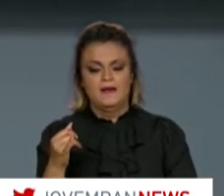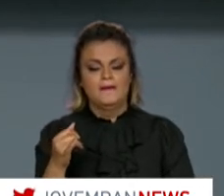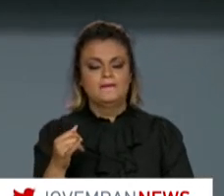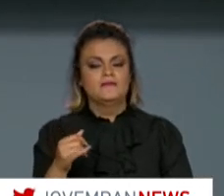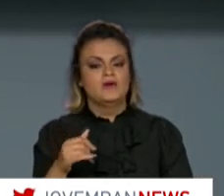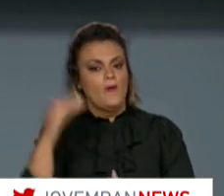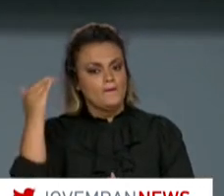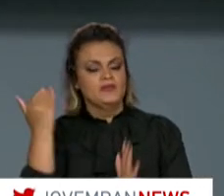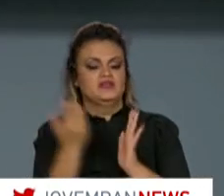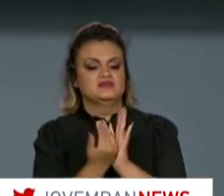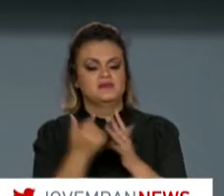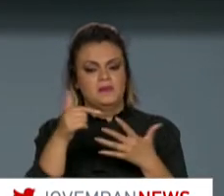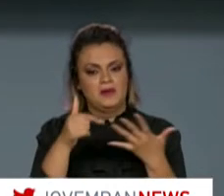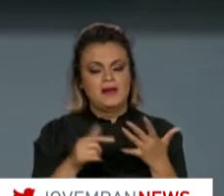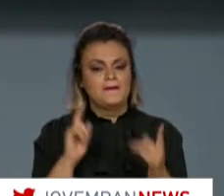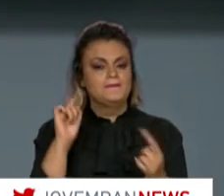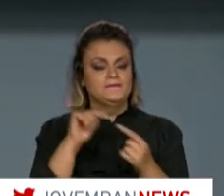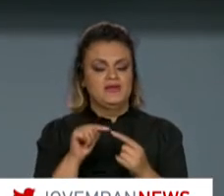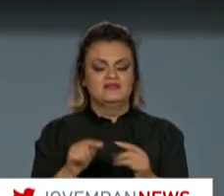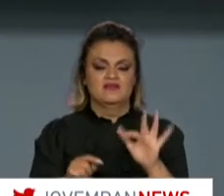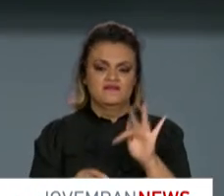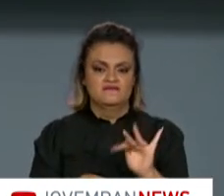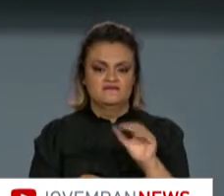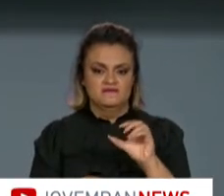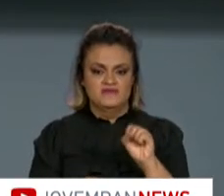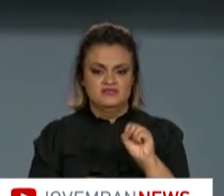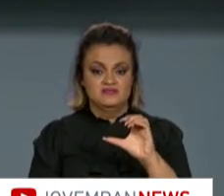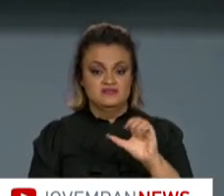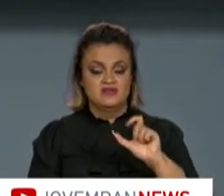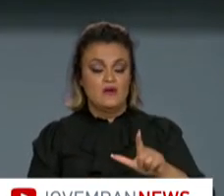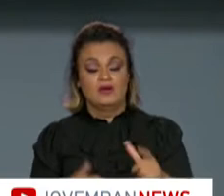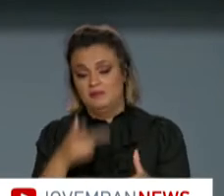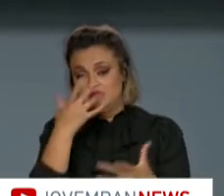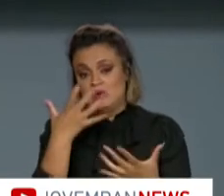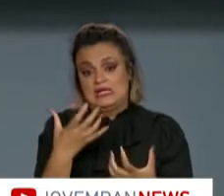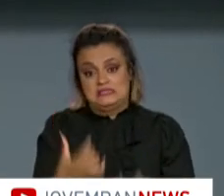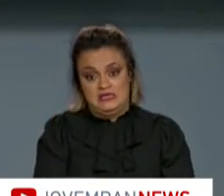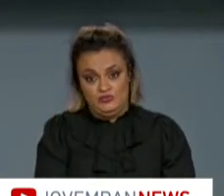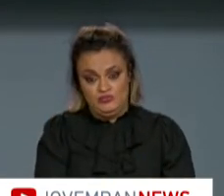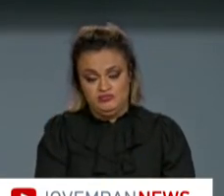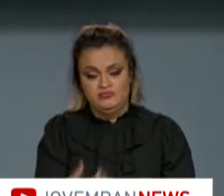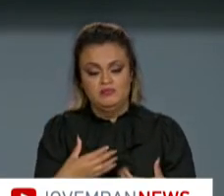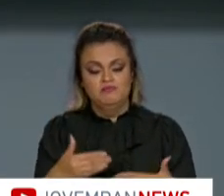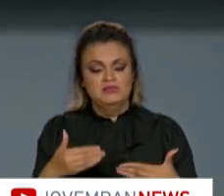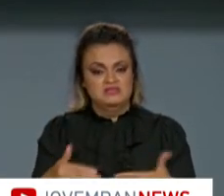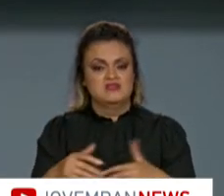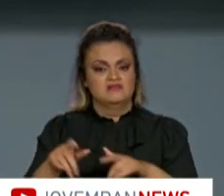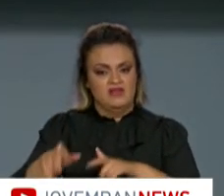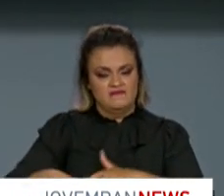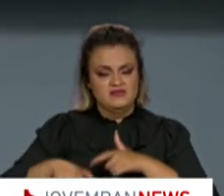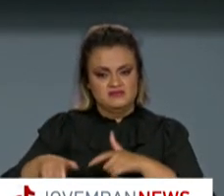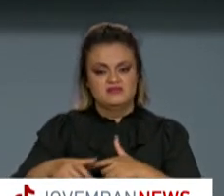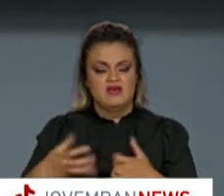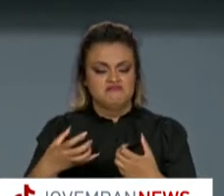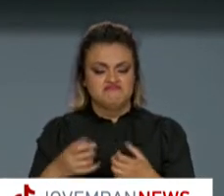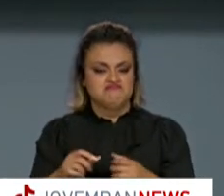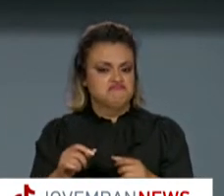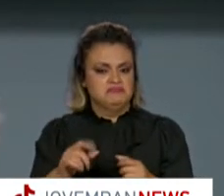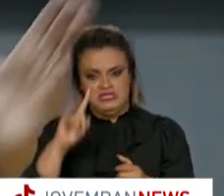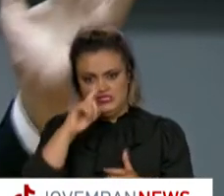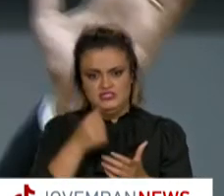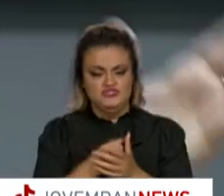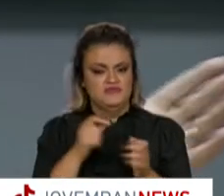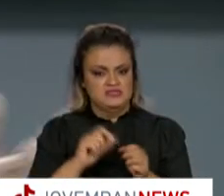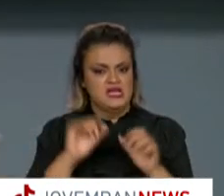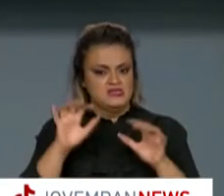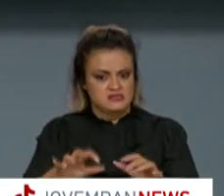para cumprir as metas fiscais estabelecidas voluntariamente pelo Ministério da Fazenda. Digo isso